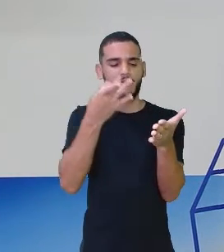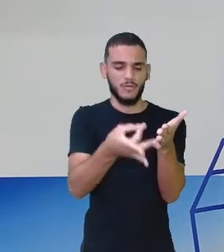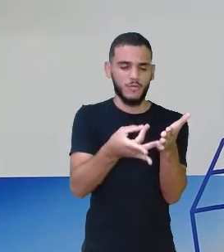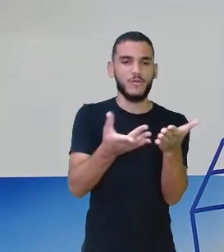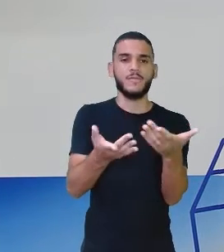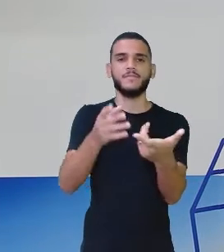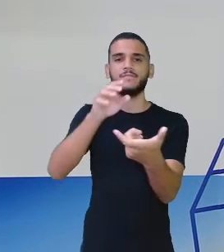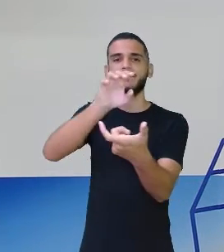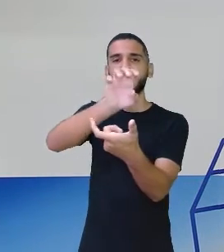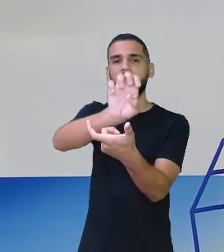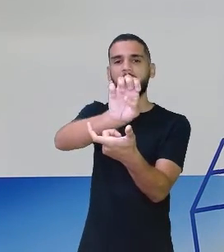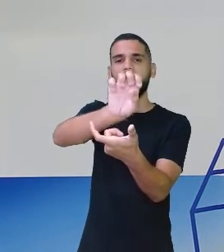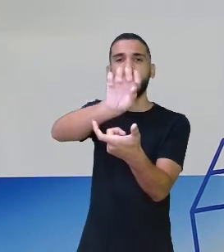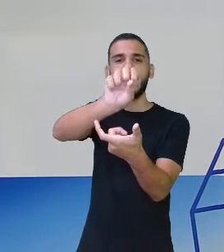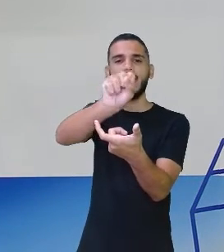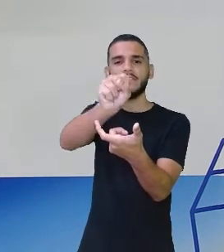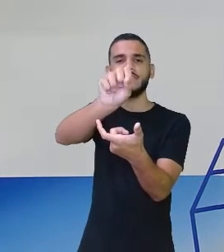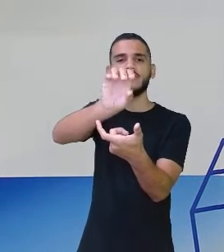Escova.